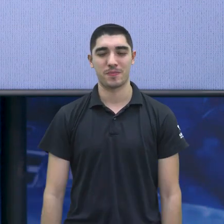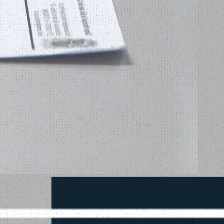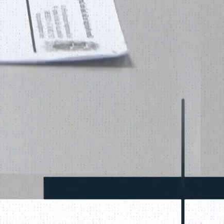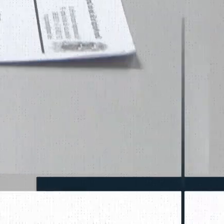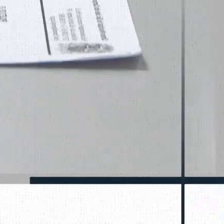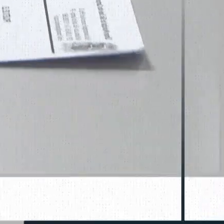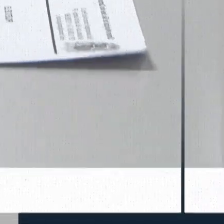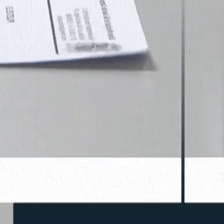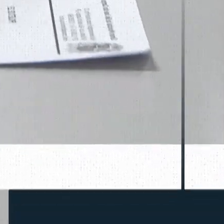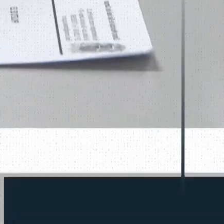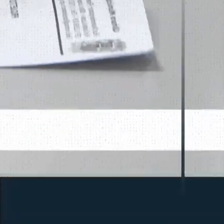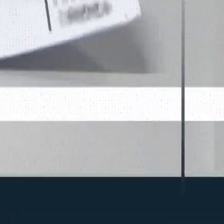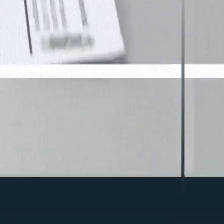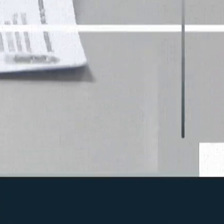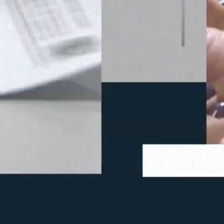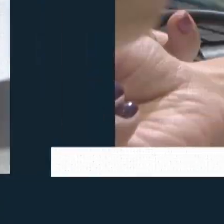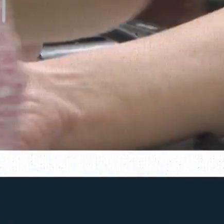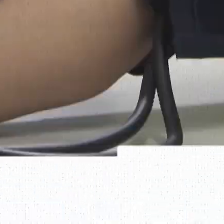agora.